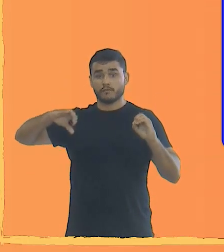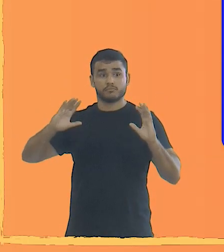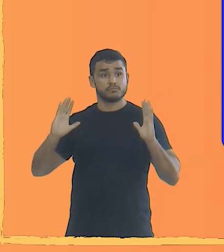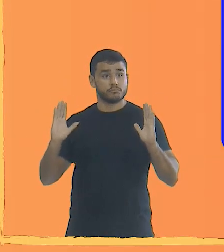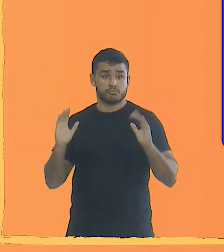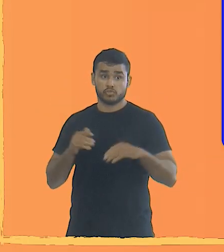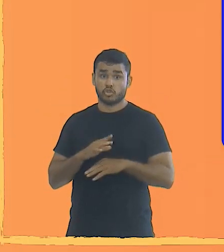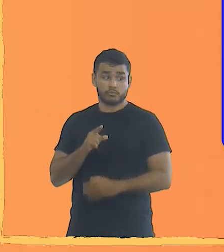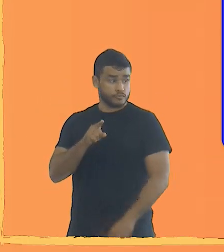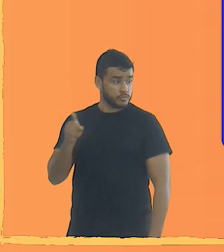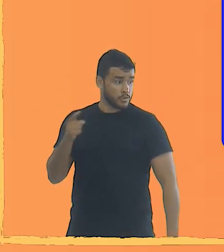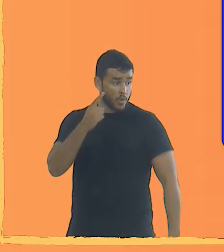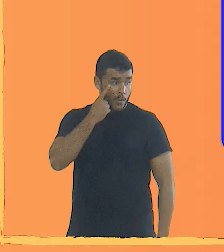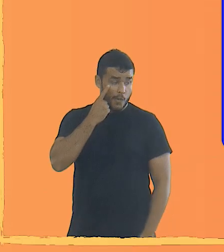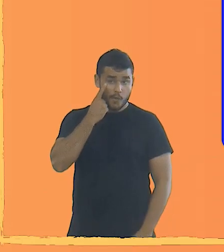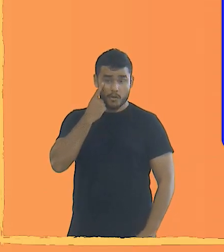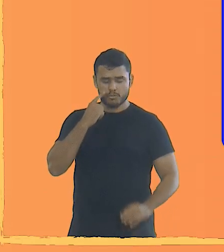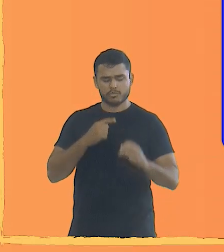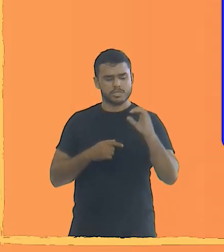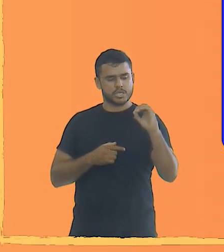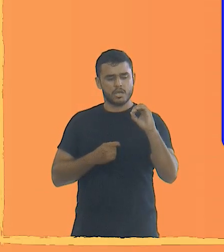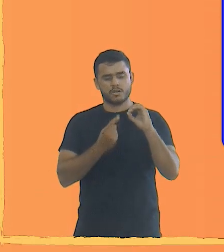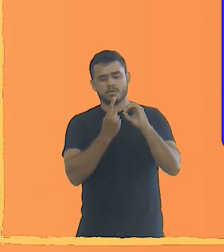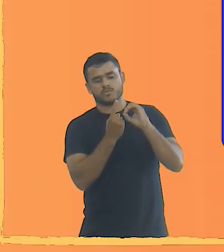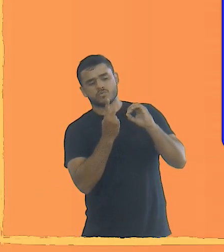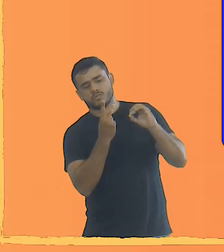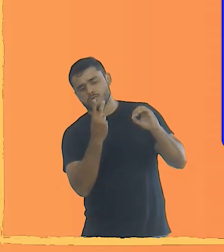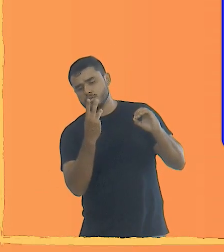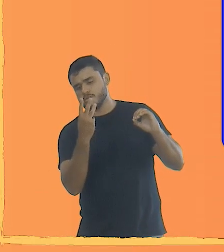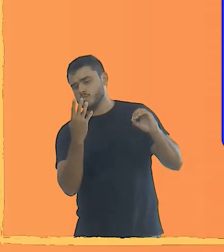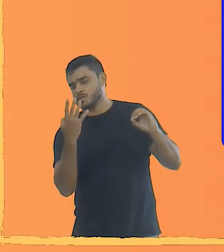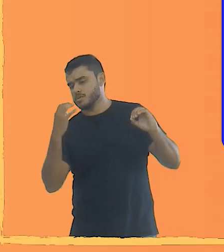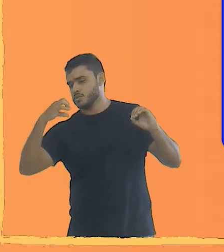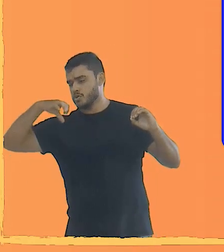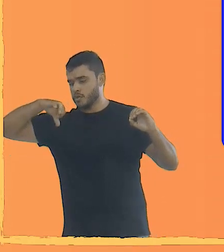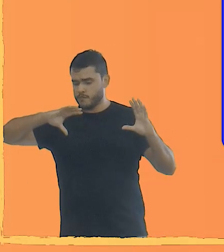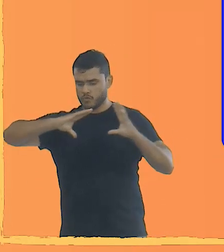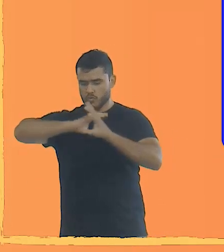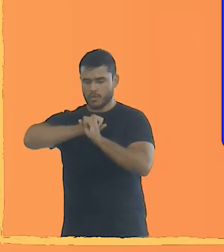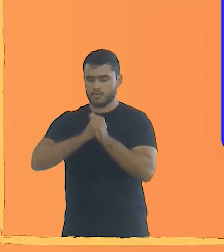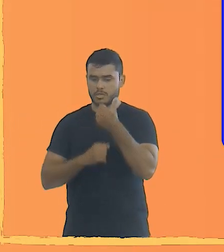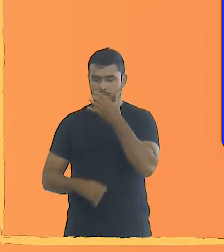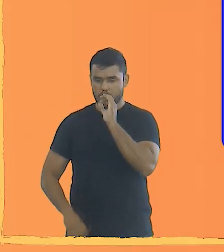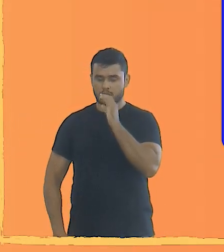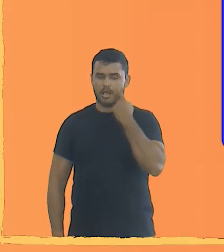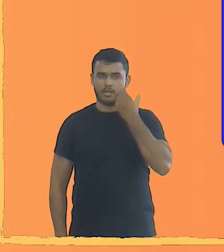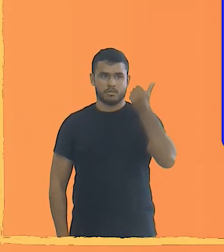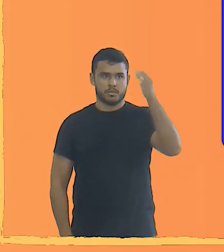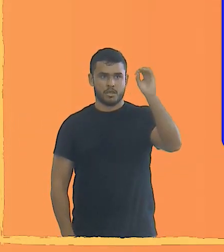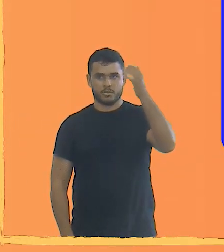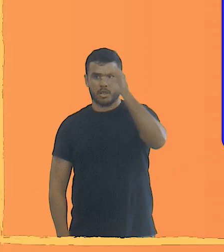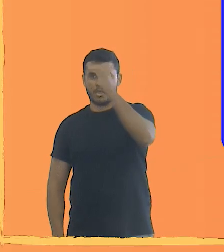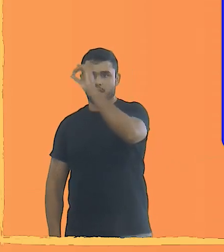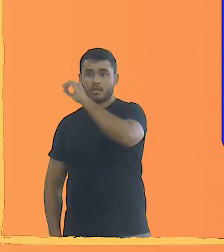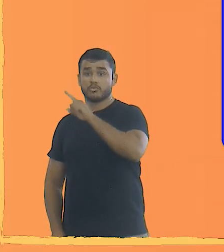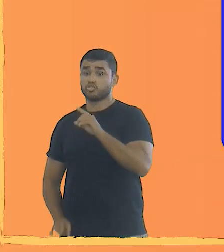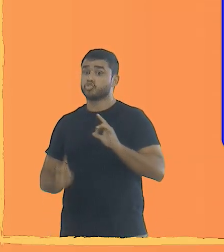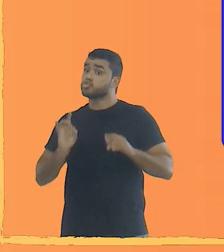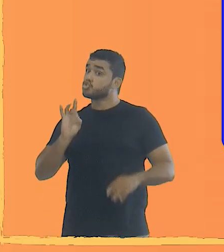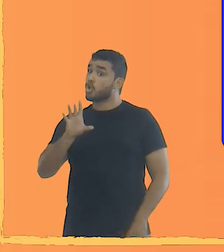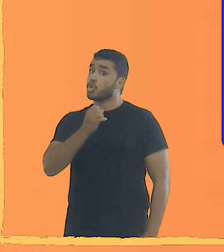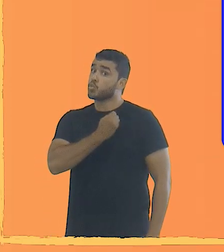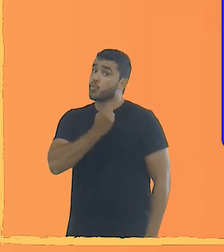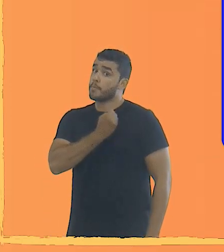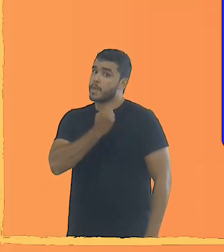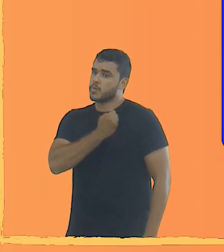dígitos, 10 possibilidades, e aí a gente multiplica e a gente encontra isso aqui, ó, 10 elevado a 6. Alexandre, por